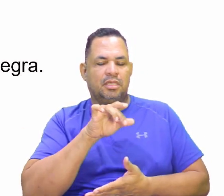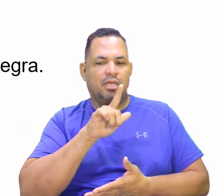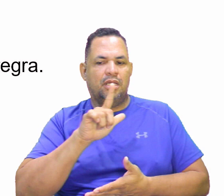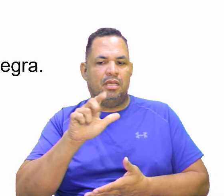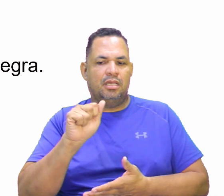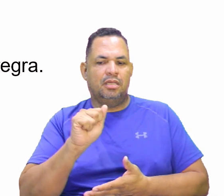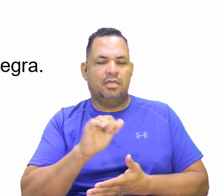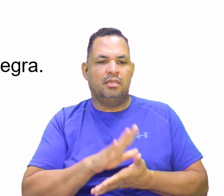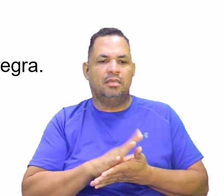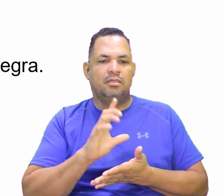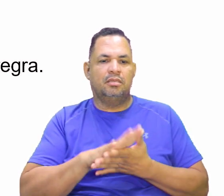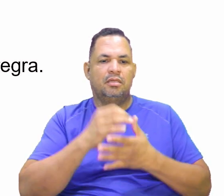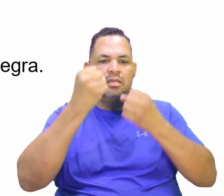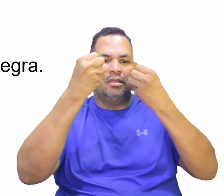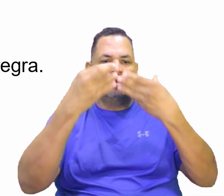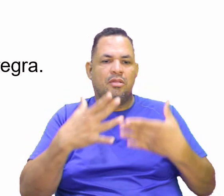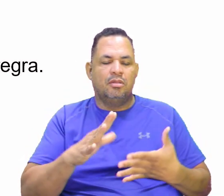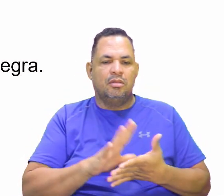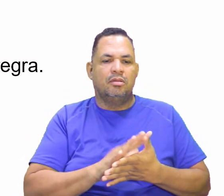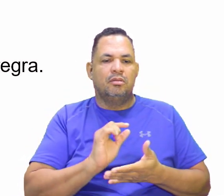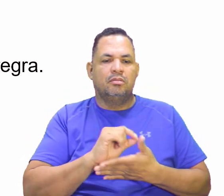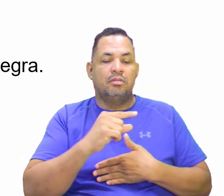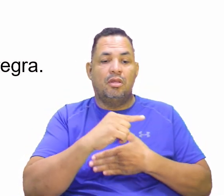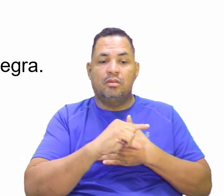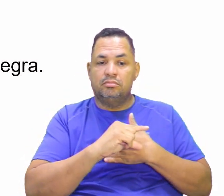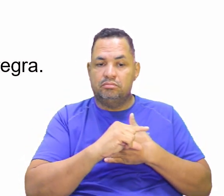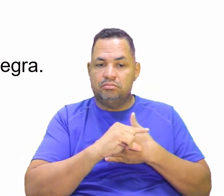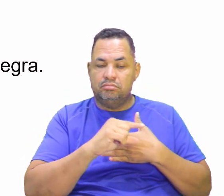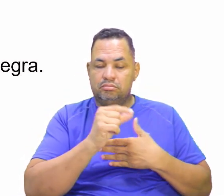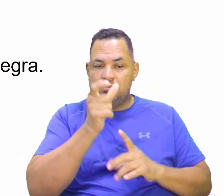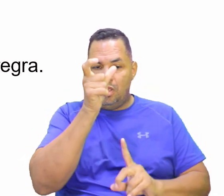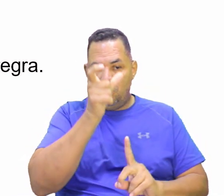comparando a explicação dada pelos autores sobre essa regra,